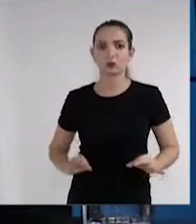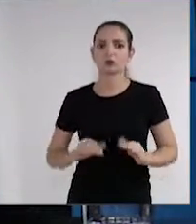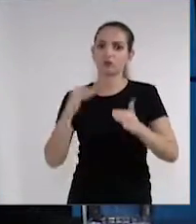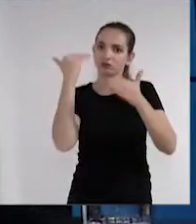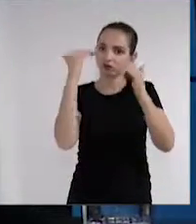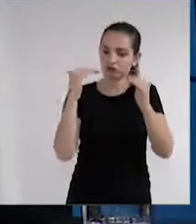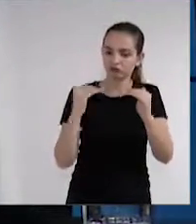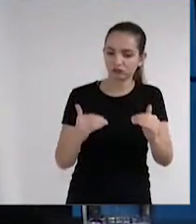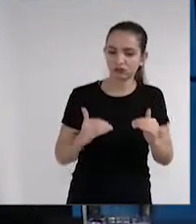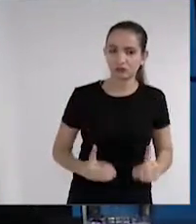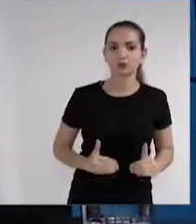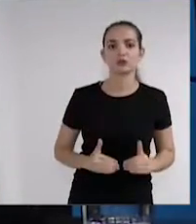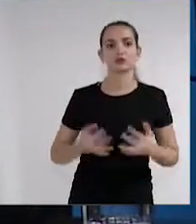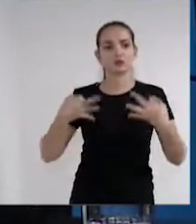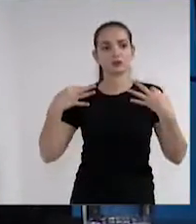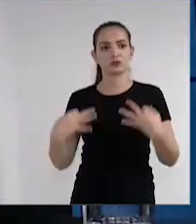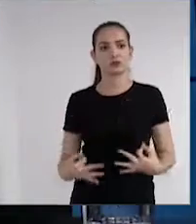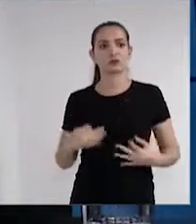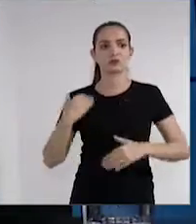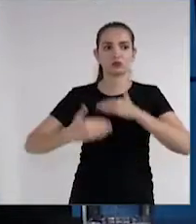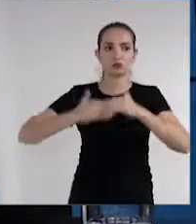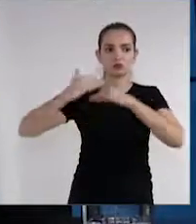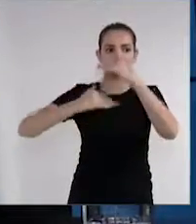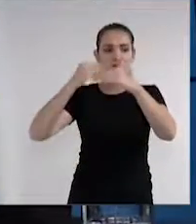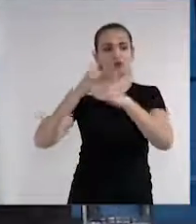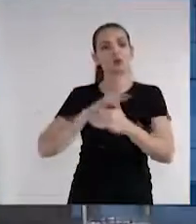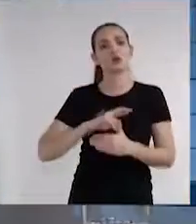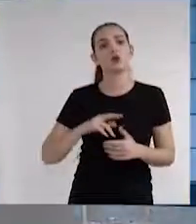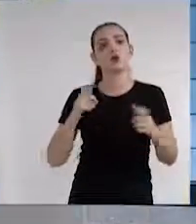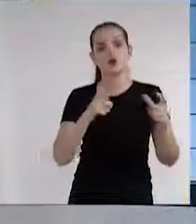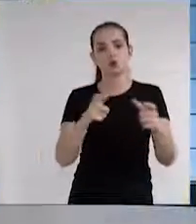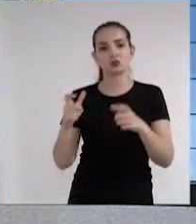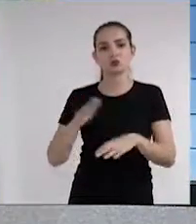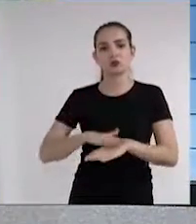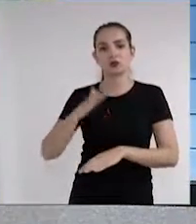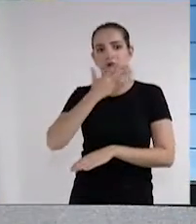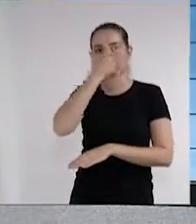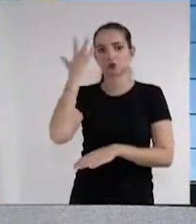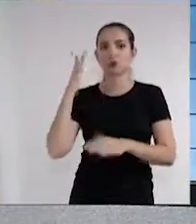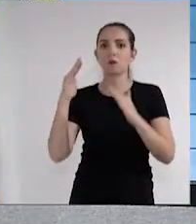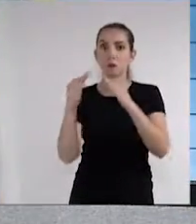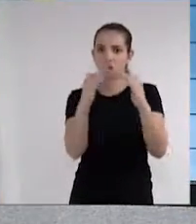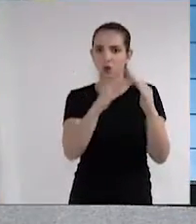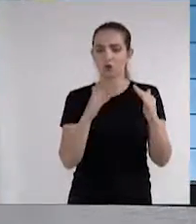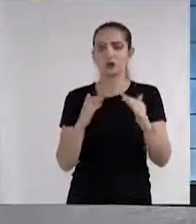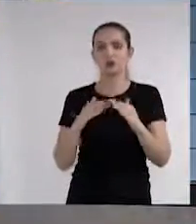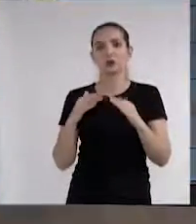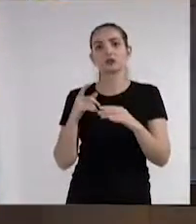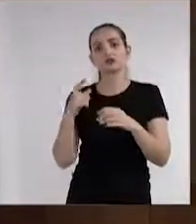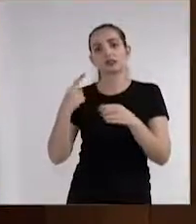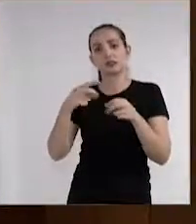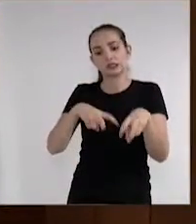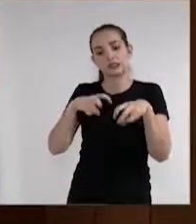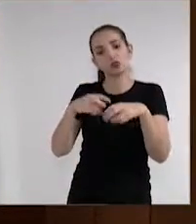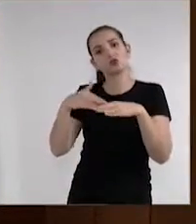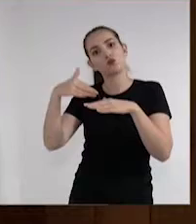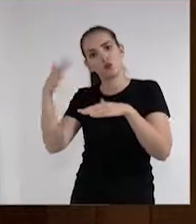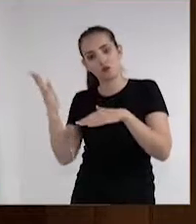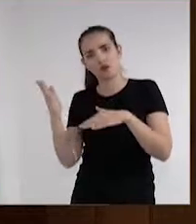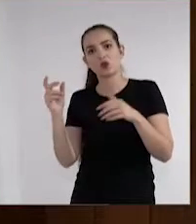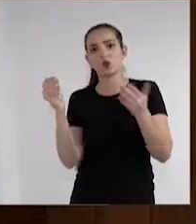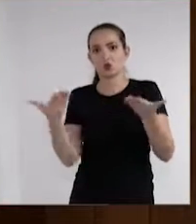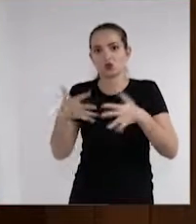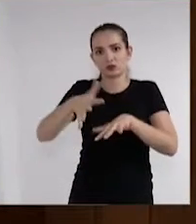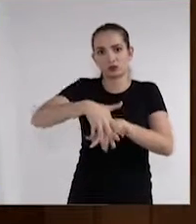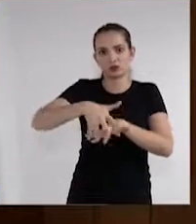com condições de desenvolvê-los, aonde a maioria ainda está morando no interior e fazendo hoje a cidade